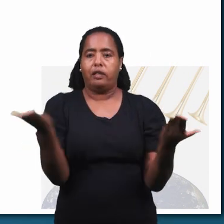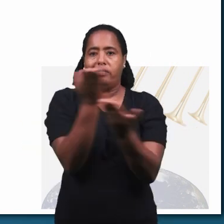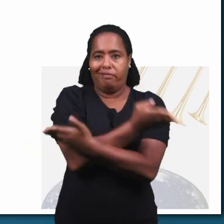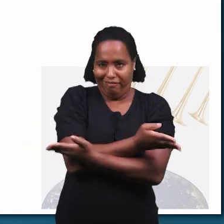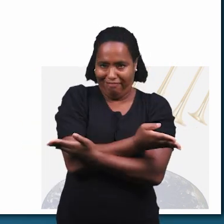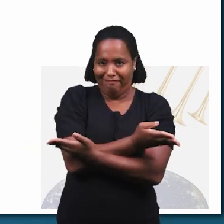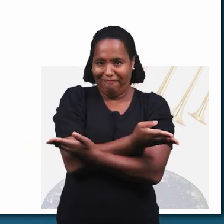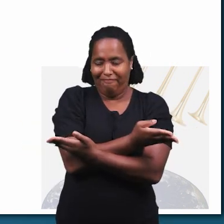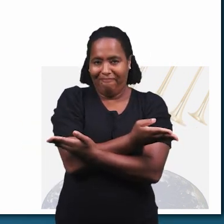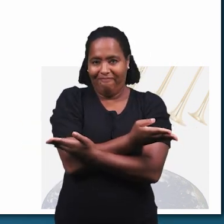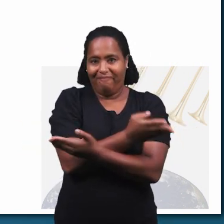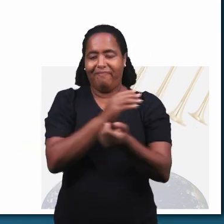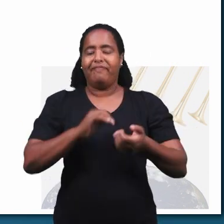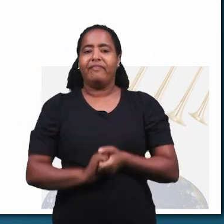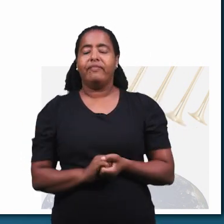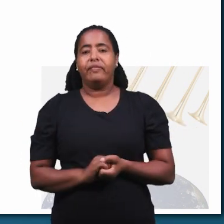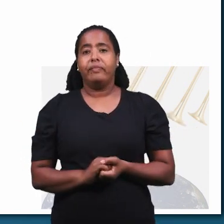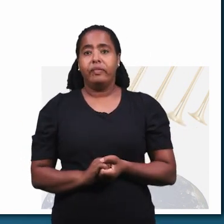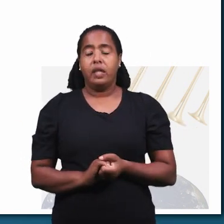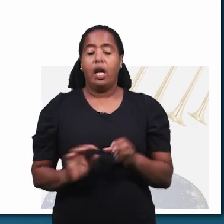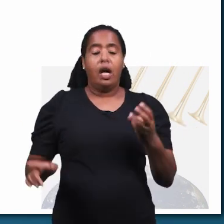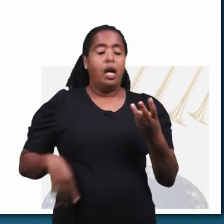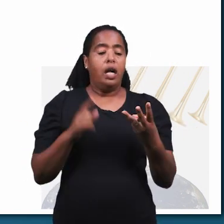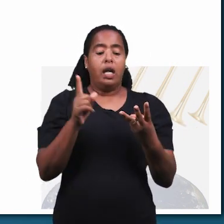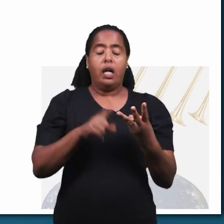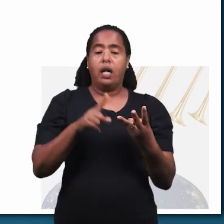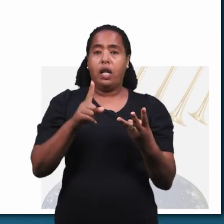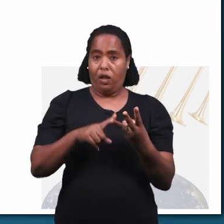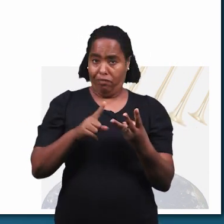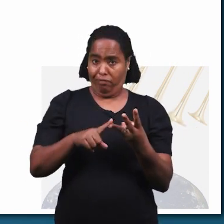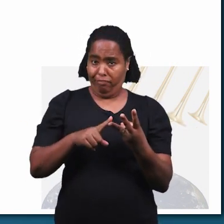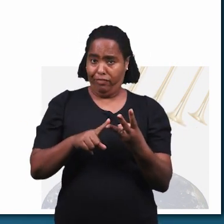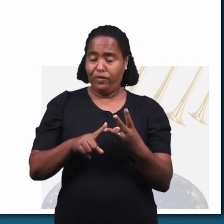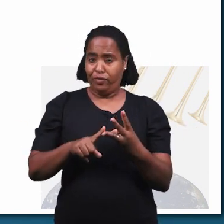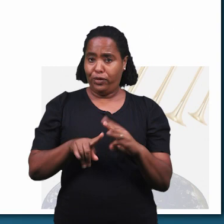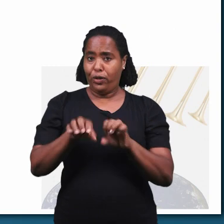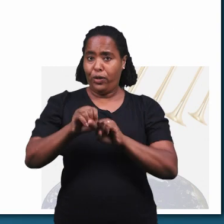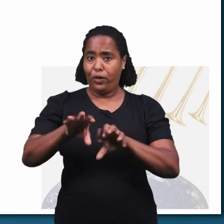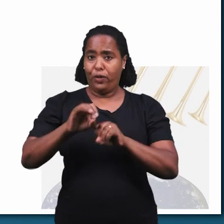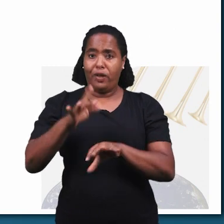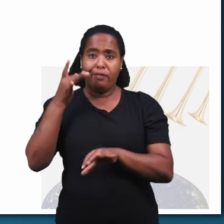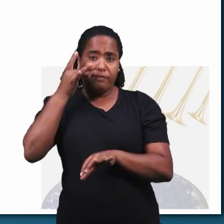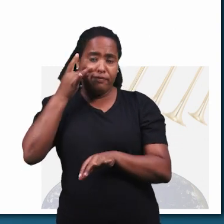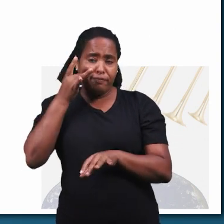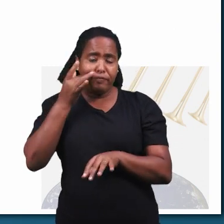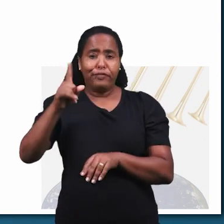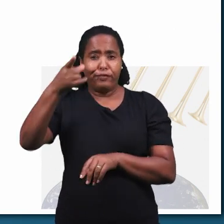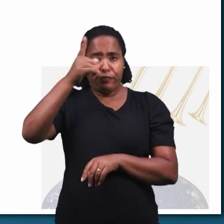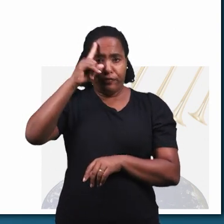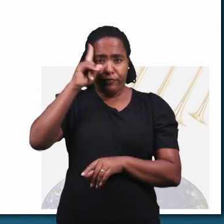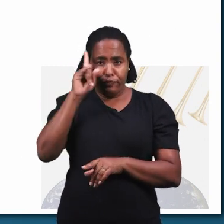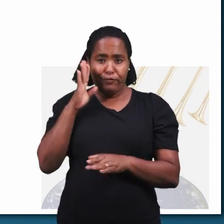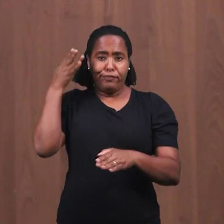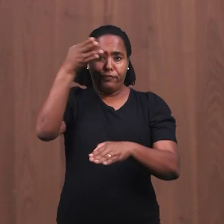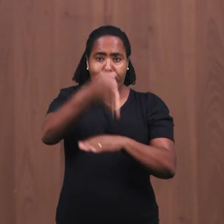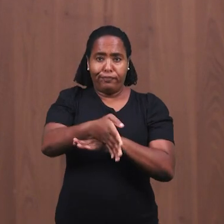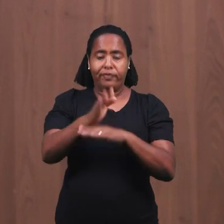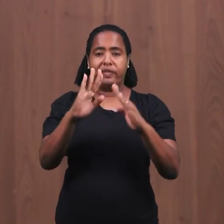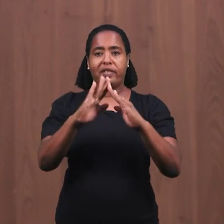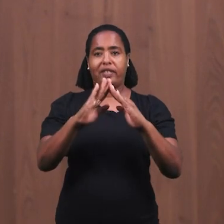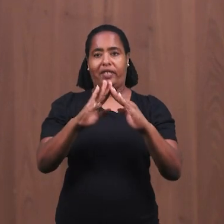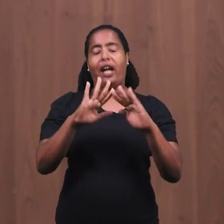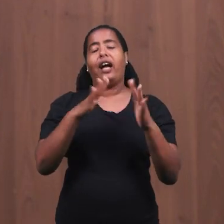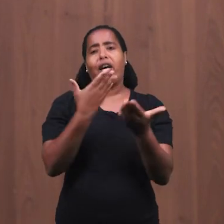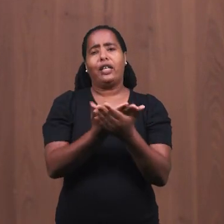nos outros dias estudam na escola. E o ensino presencial, que são todos os dias na escola.